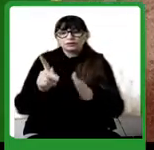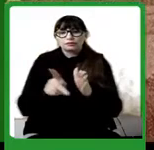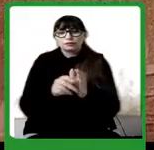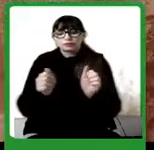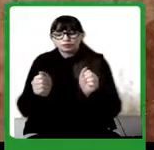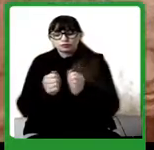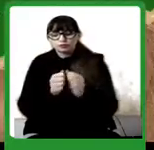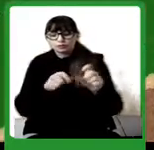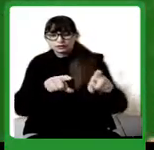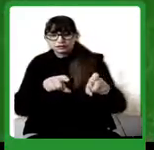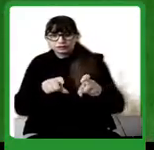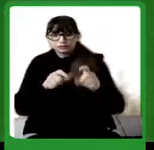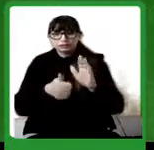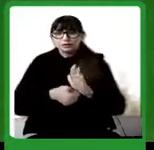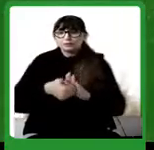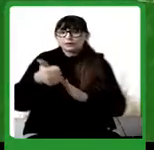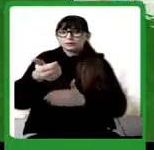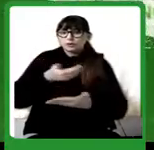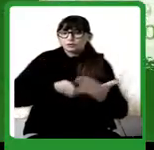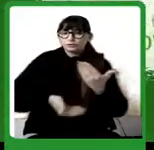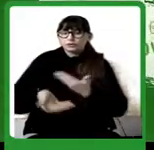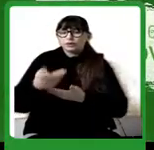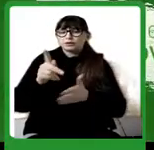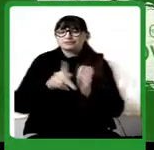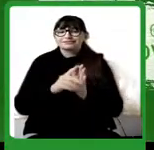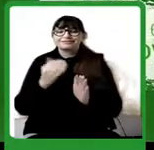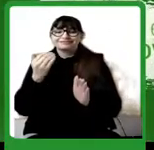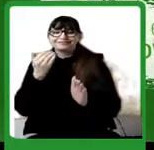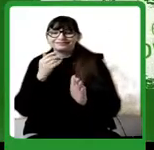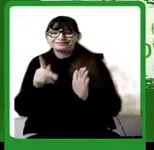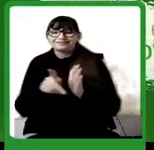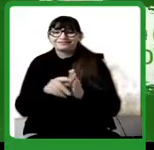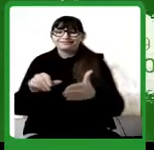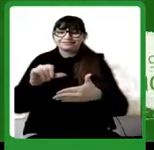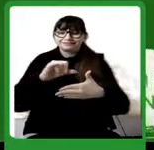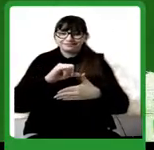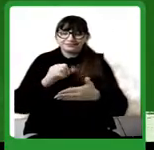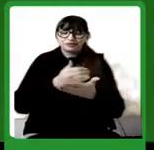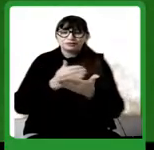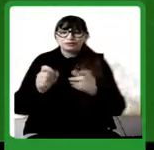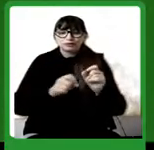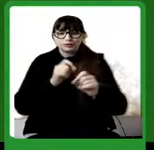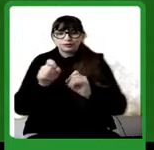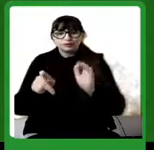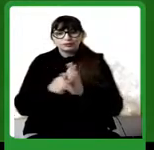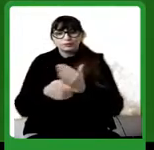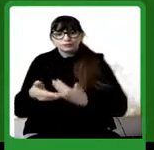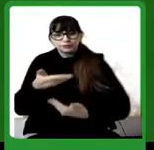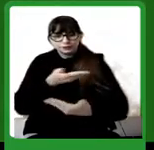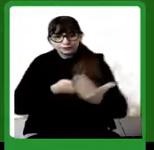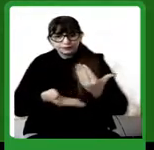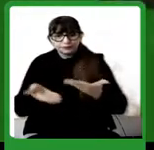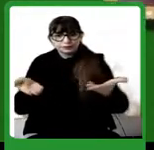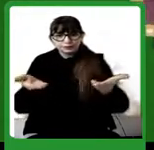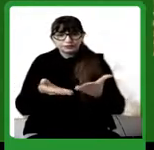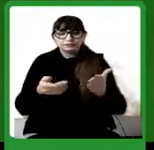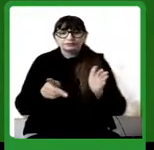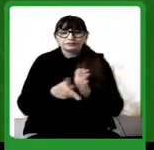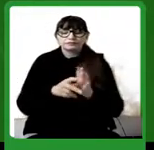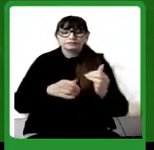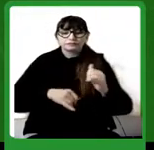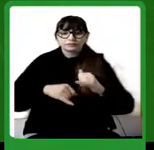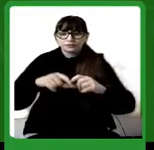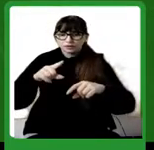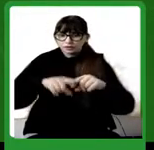a primeira cooperativa de crédito da América Latina, dando início ao legado de cooperativismo como instrumento de organização